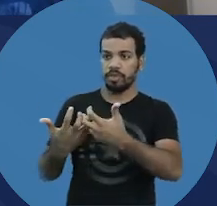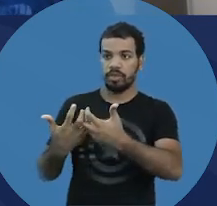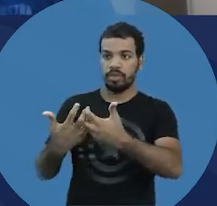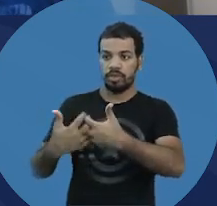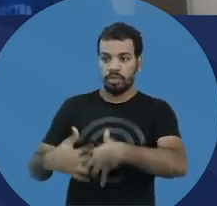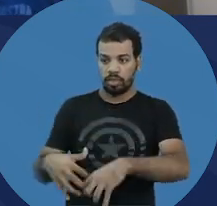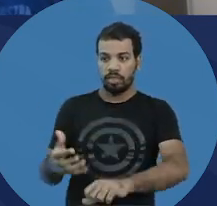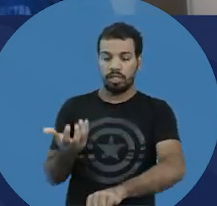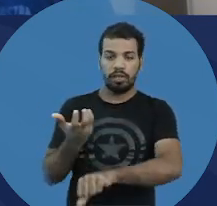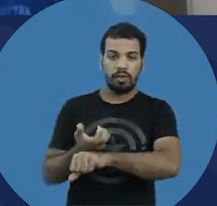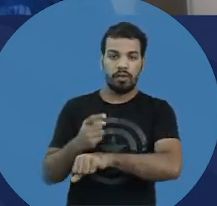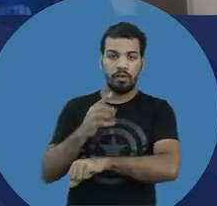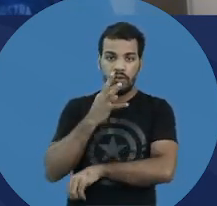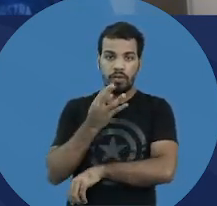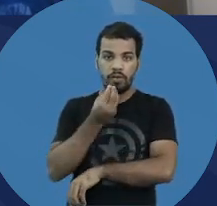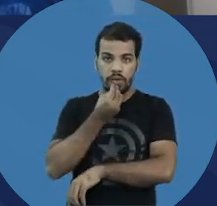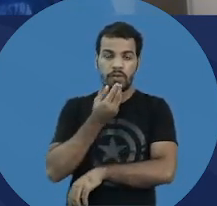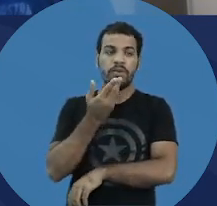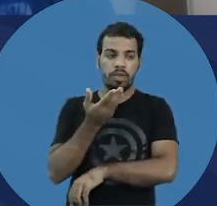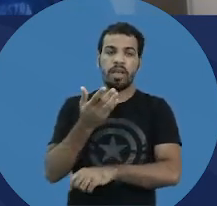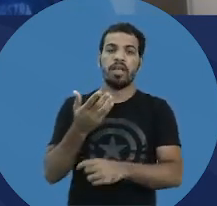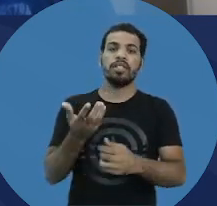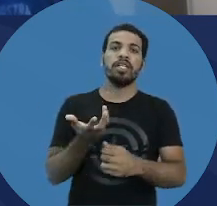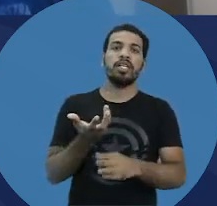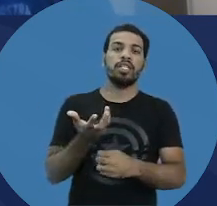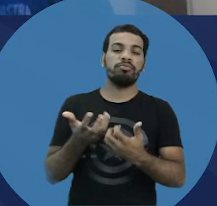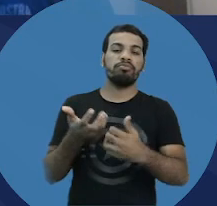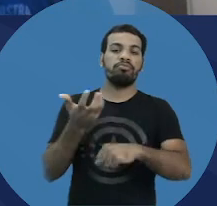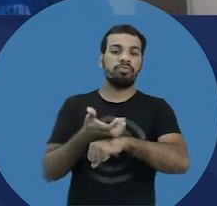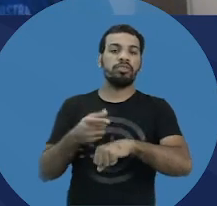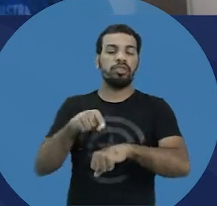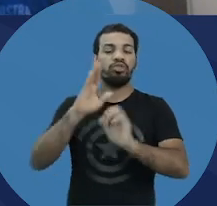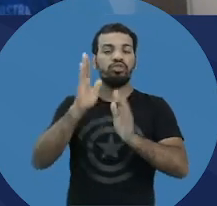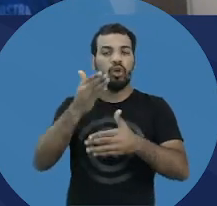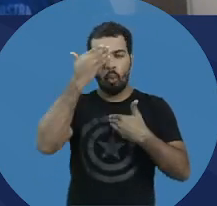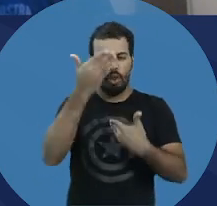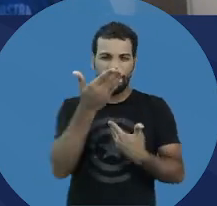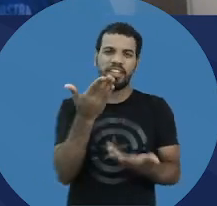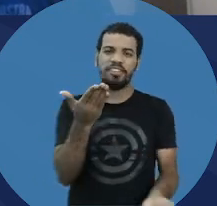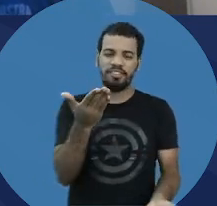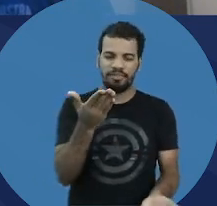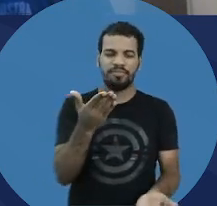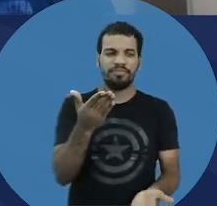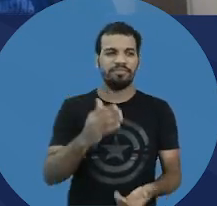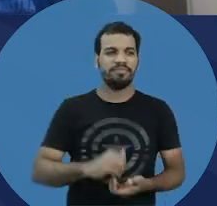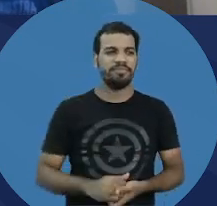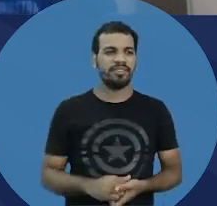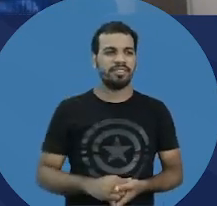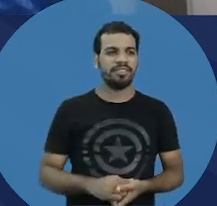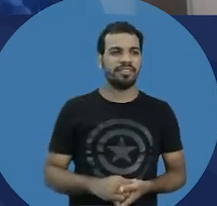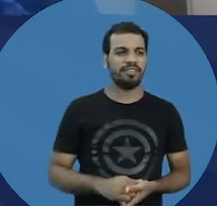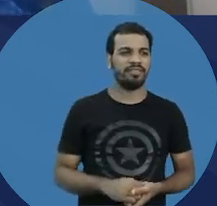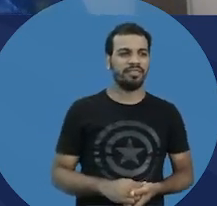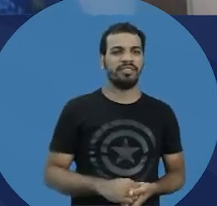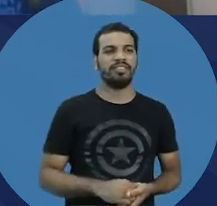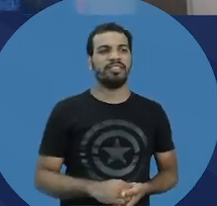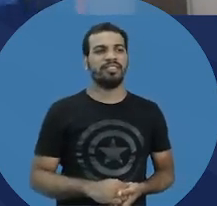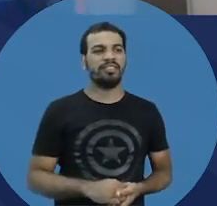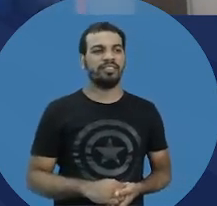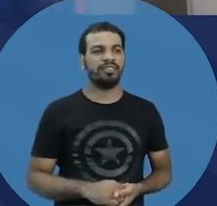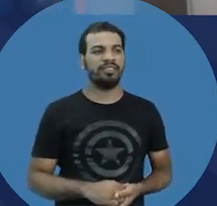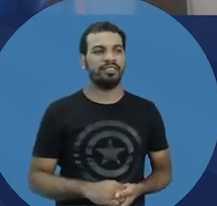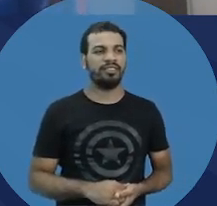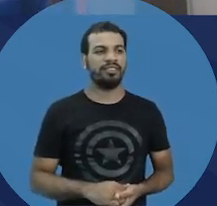porque o conhecimento ele é interdisciplinar. Então, desde já agradeço e gratidão. Parabéns, professora, pela